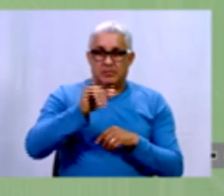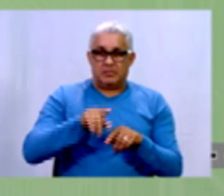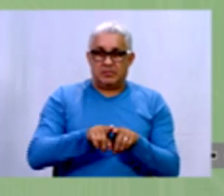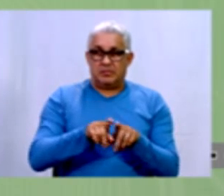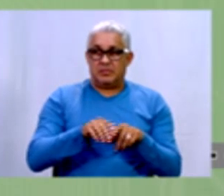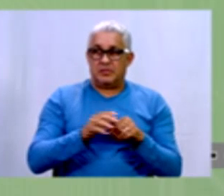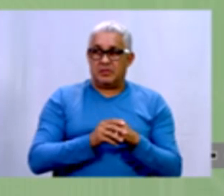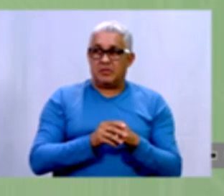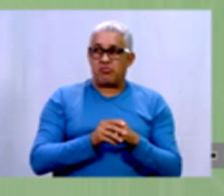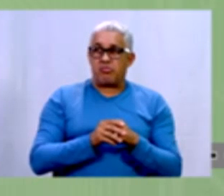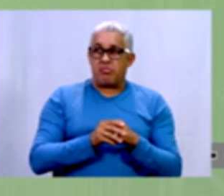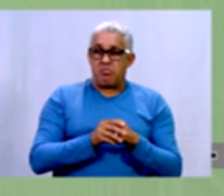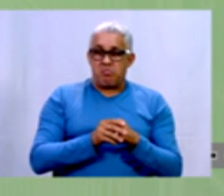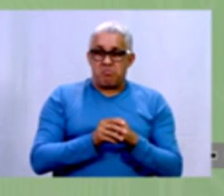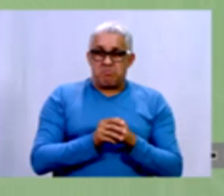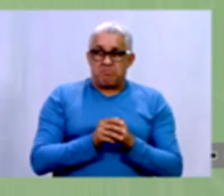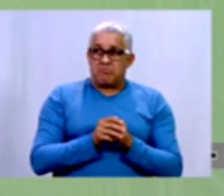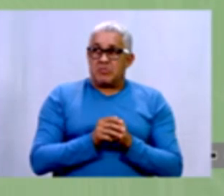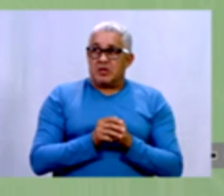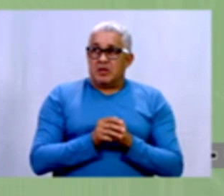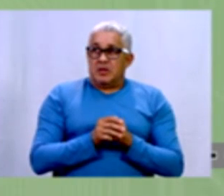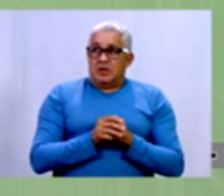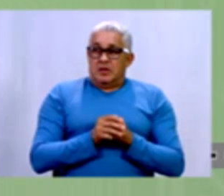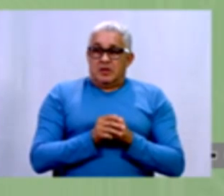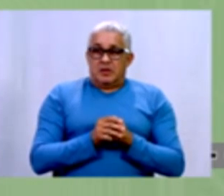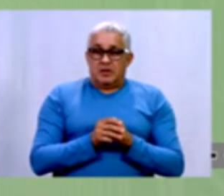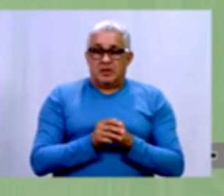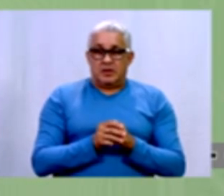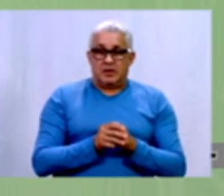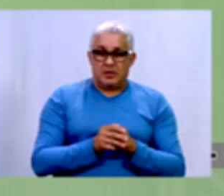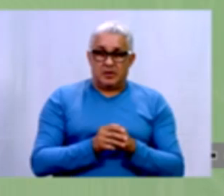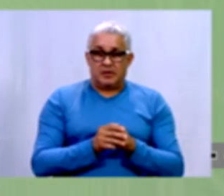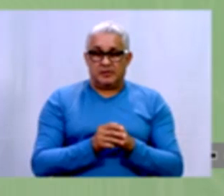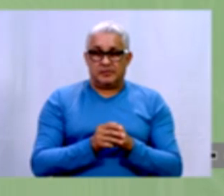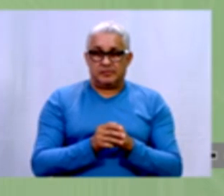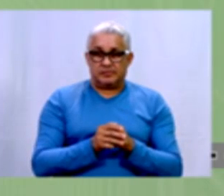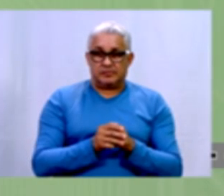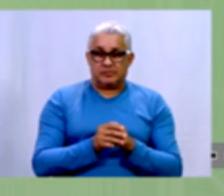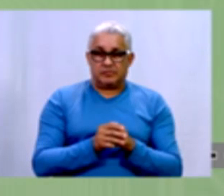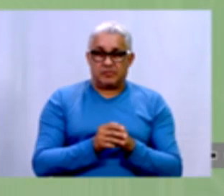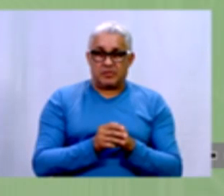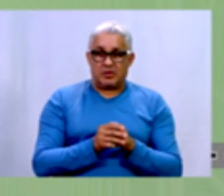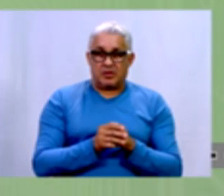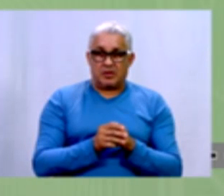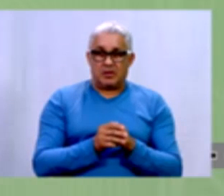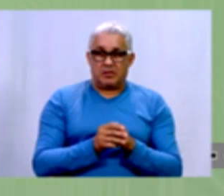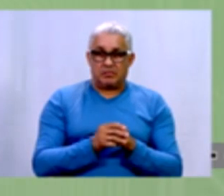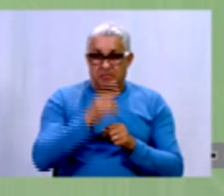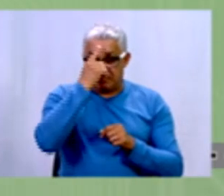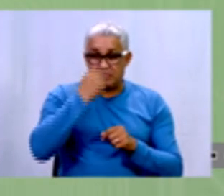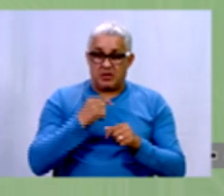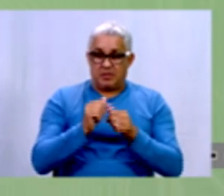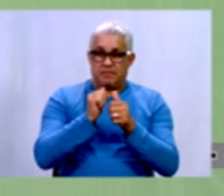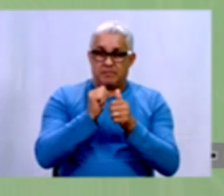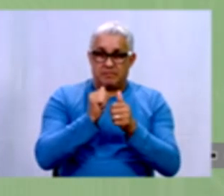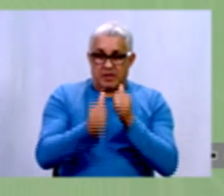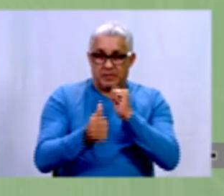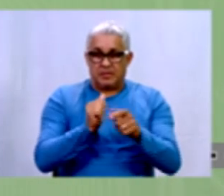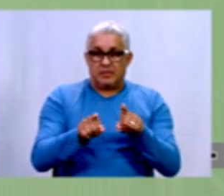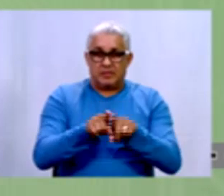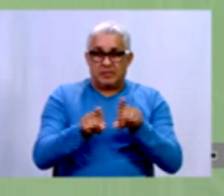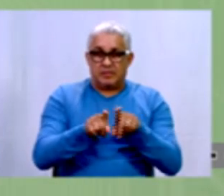Perdendo no revezamento. Então, o estilo de corrida revezamento, aplicado ao desenvolvimento